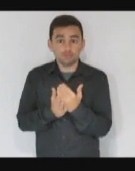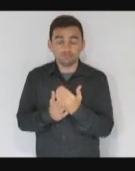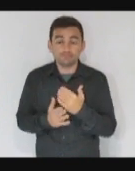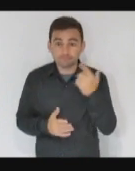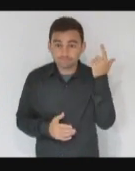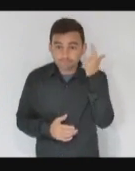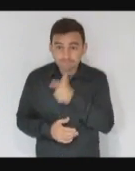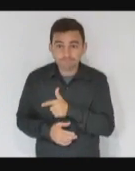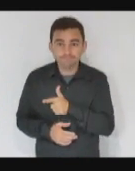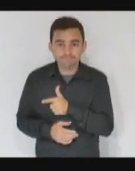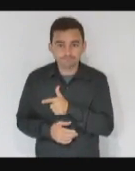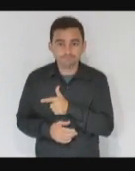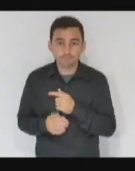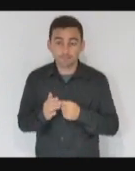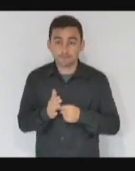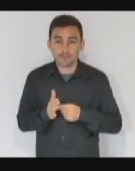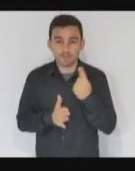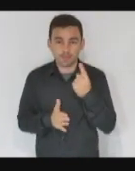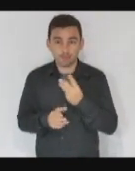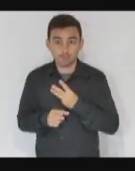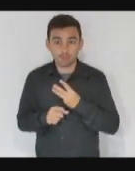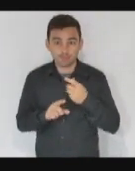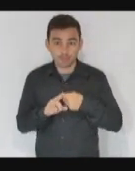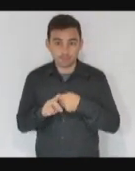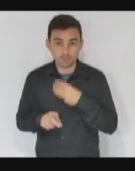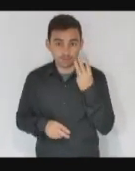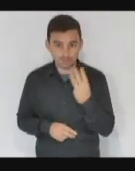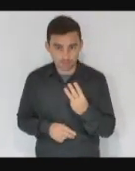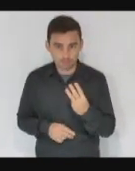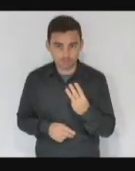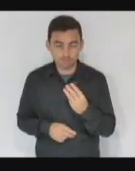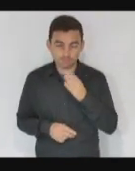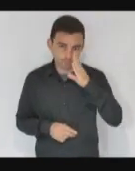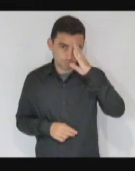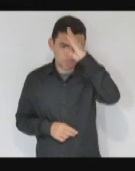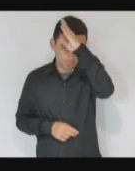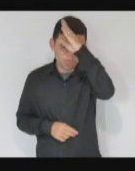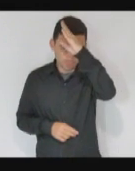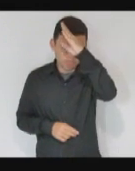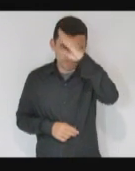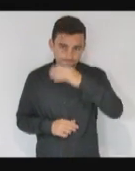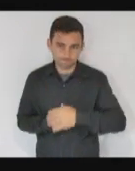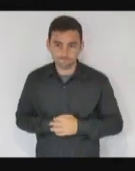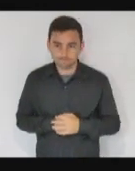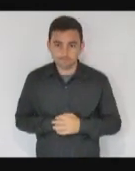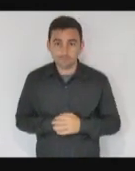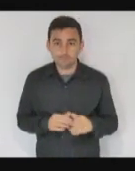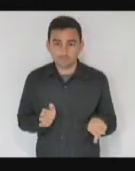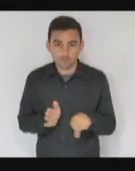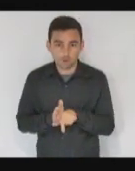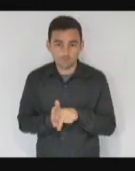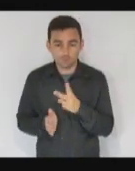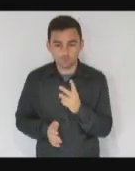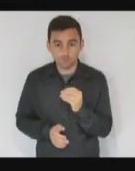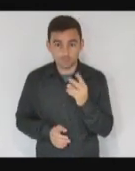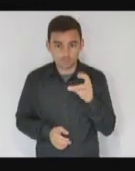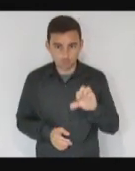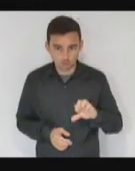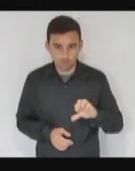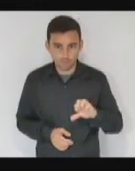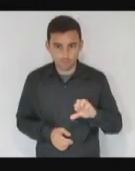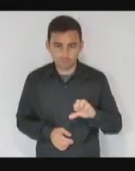agora no primeiro trimestre do governo Bolsonaro, no primeiro trimestre de 2019. Foi só